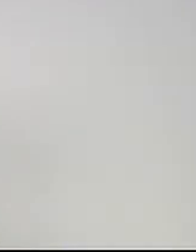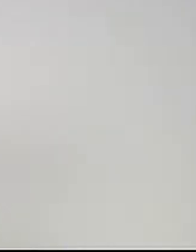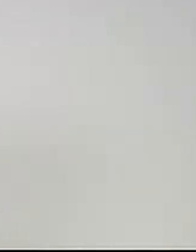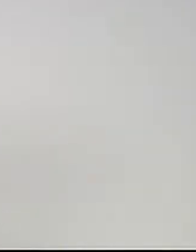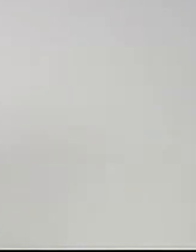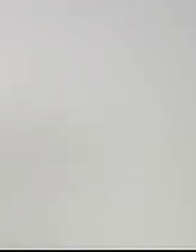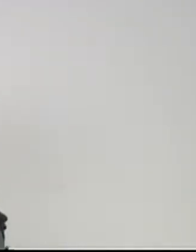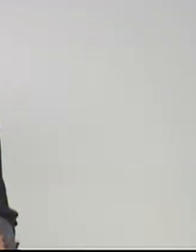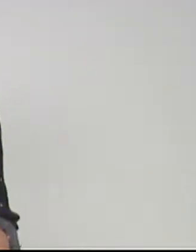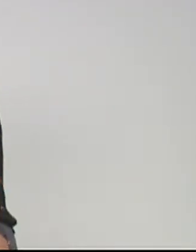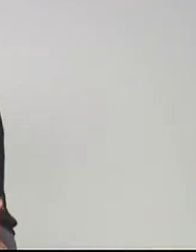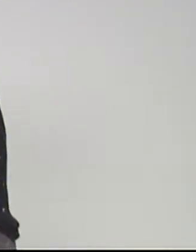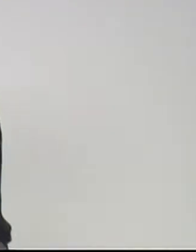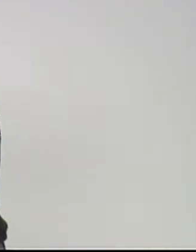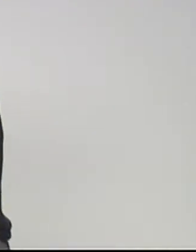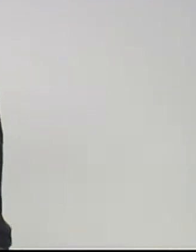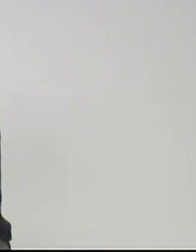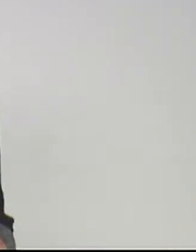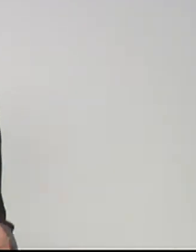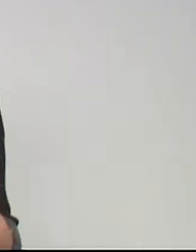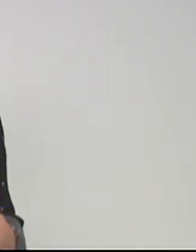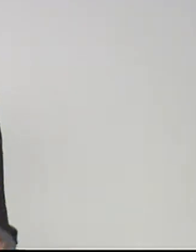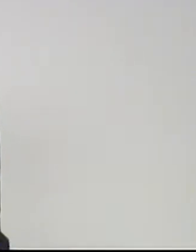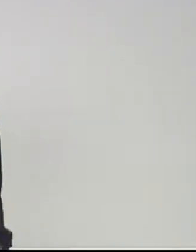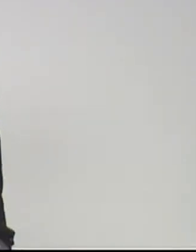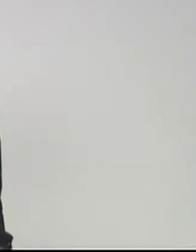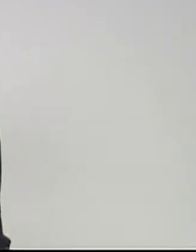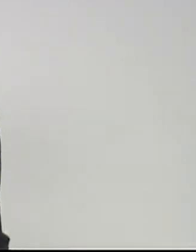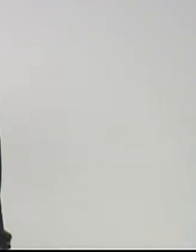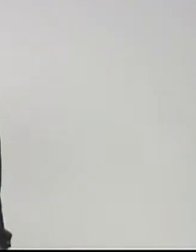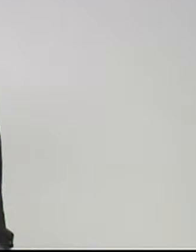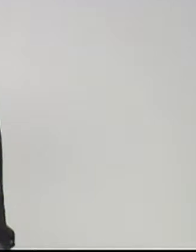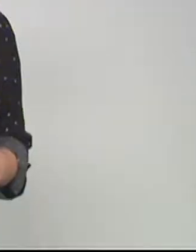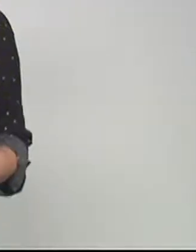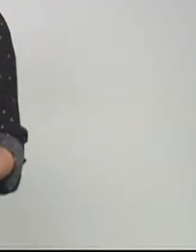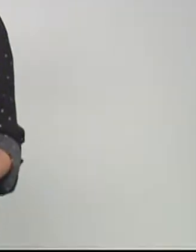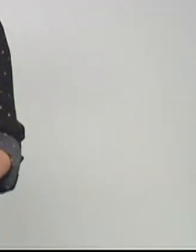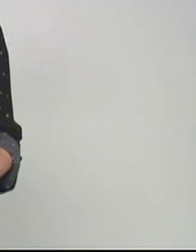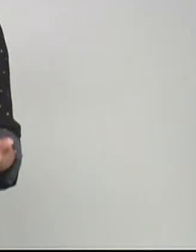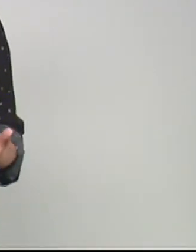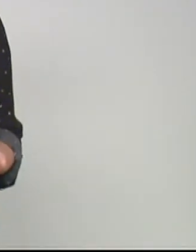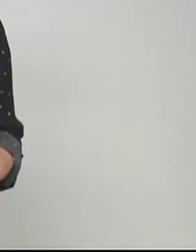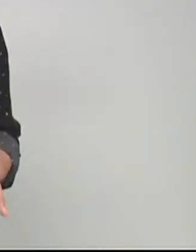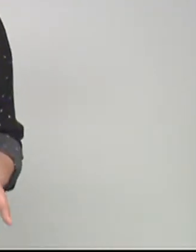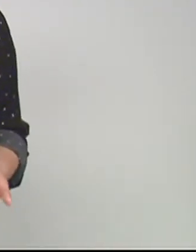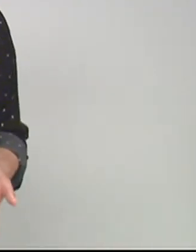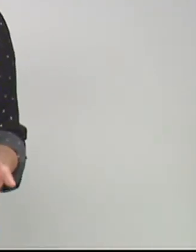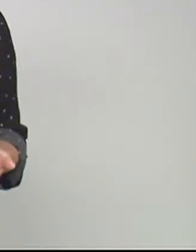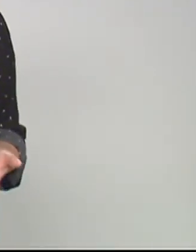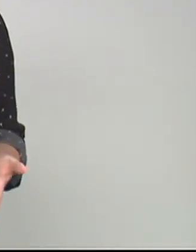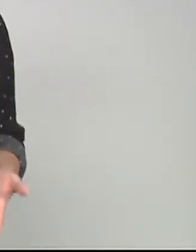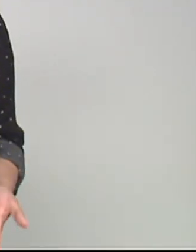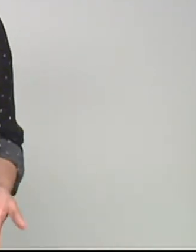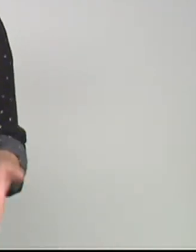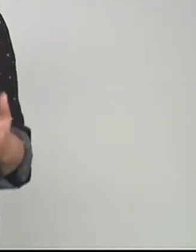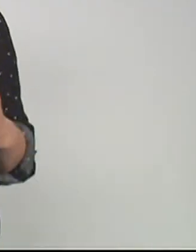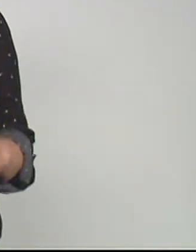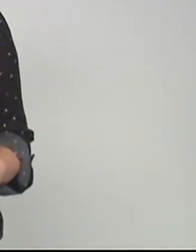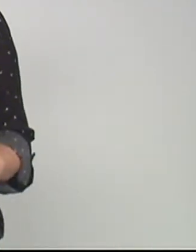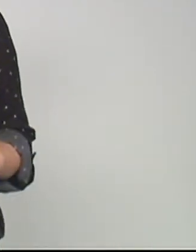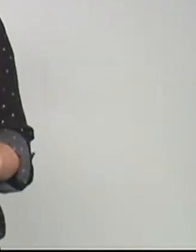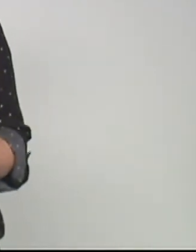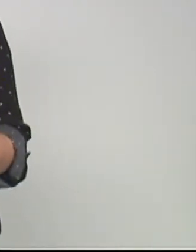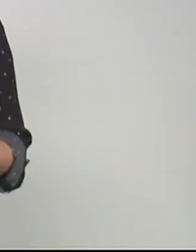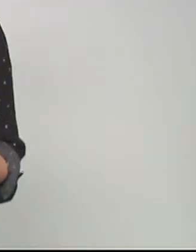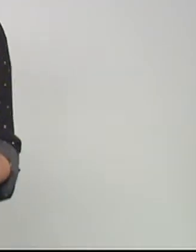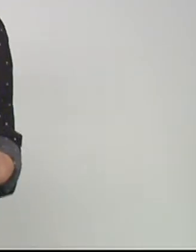A interação é um dos principais eixos no modelo pedagógico da Univesp e está presente em todas as ações comunicativas